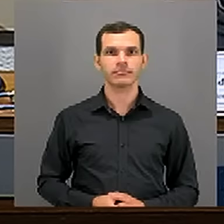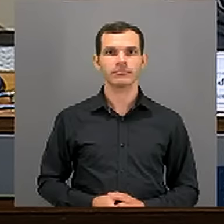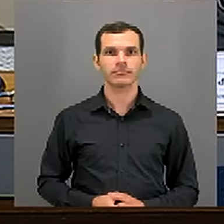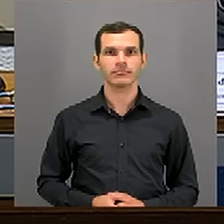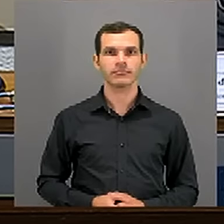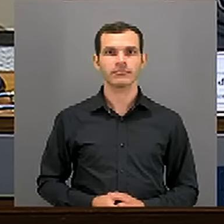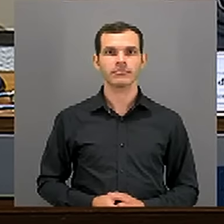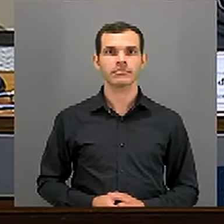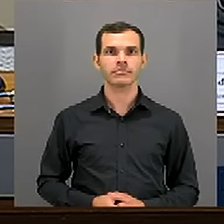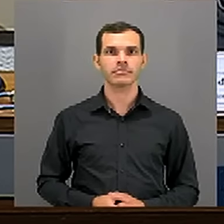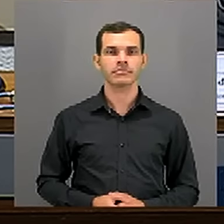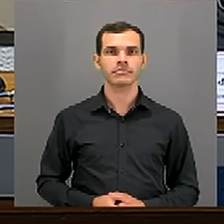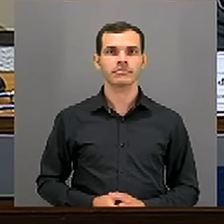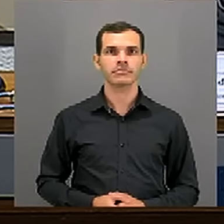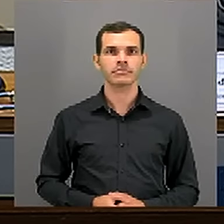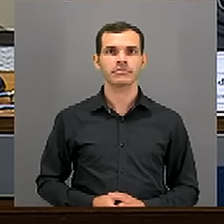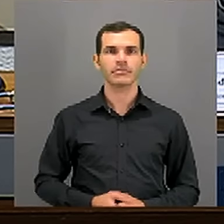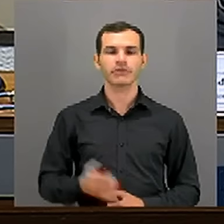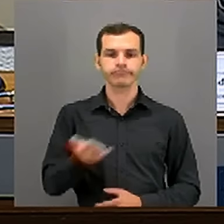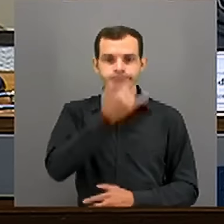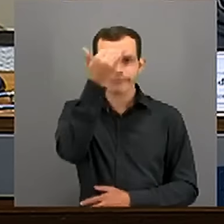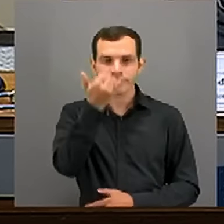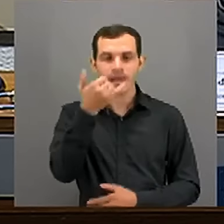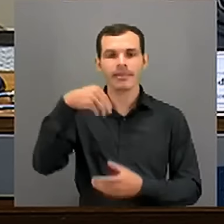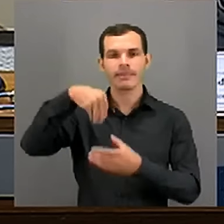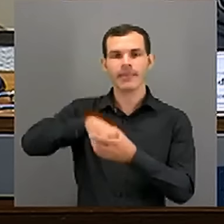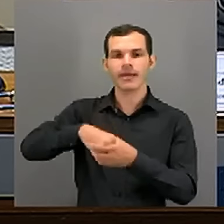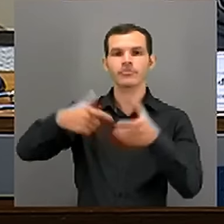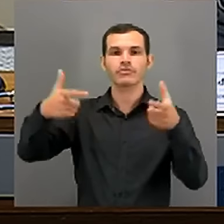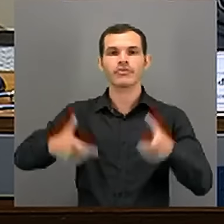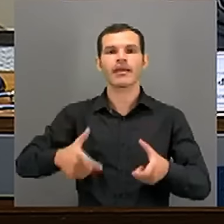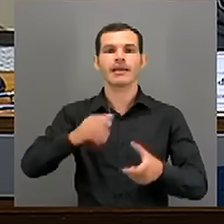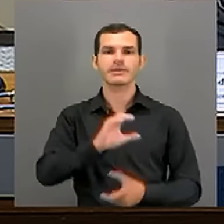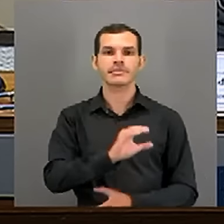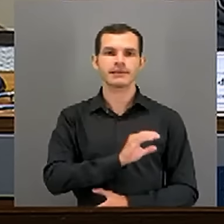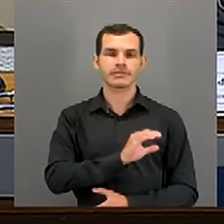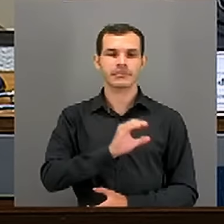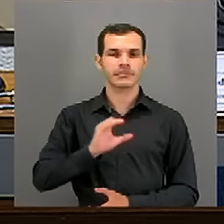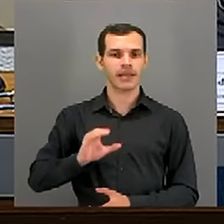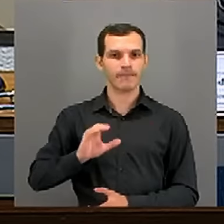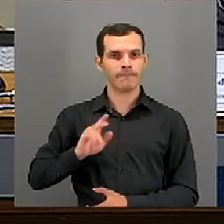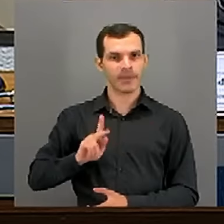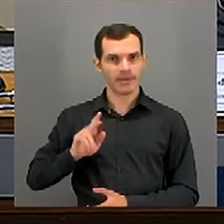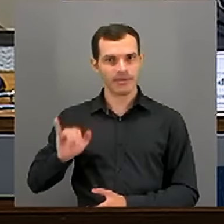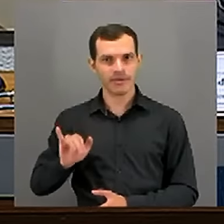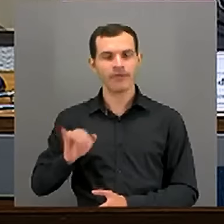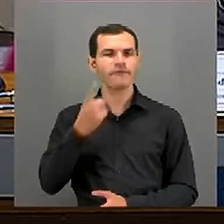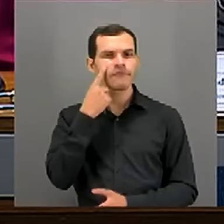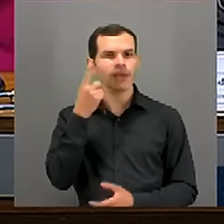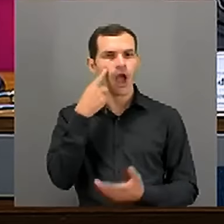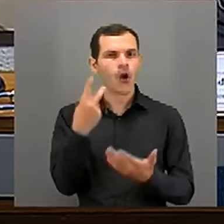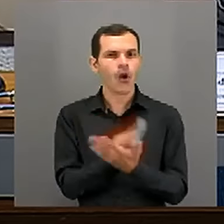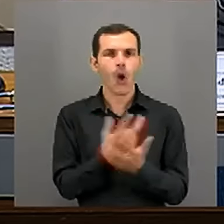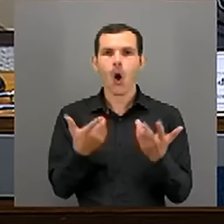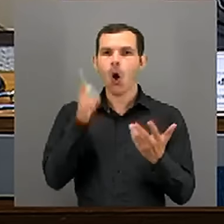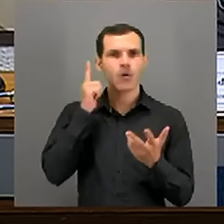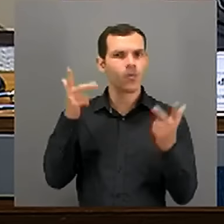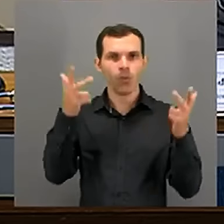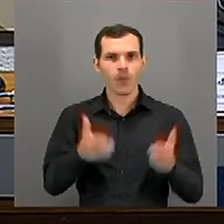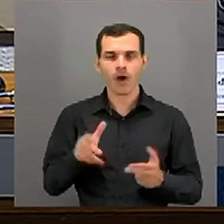tenha que em uma CPI ver o que aconteceu ontem, onde os dois